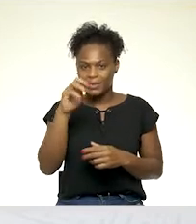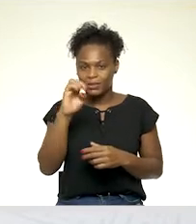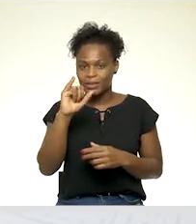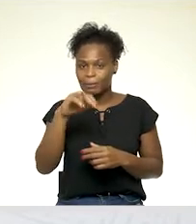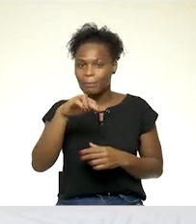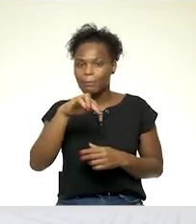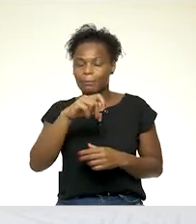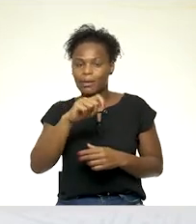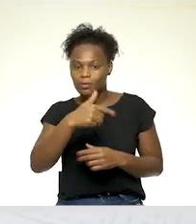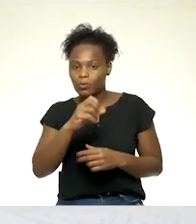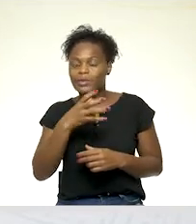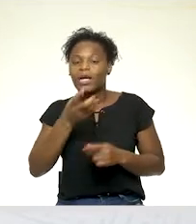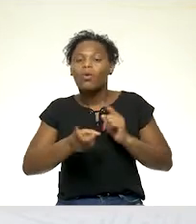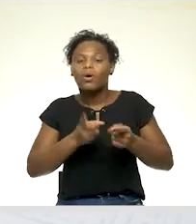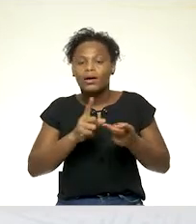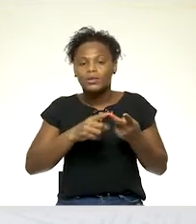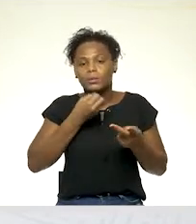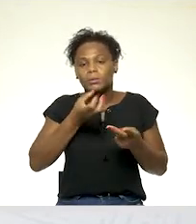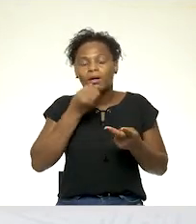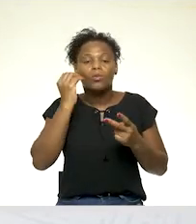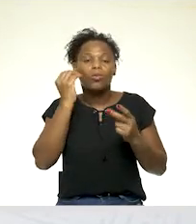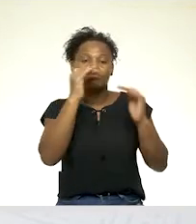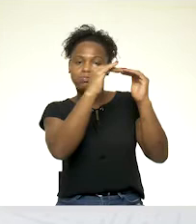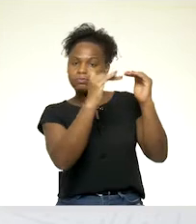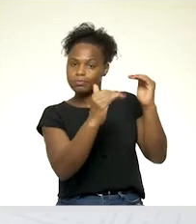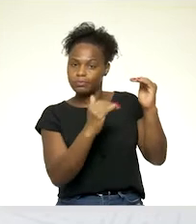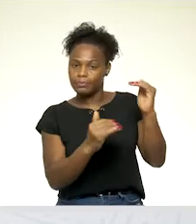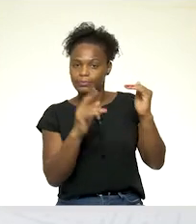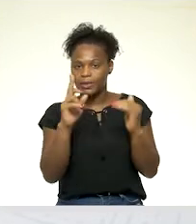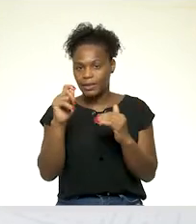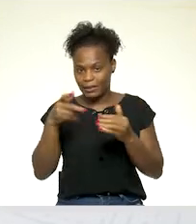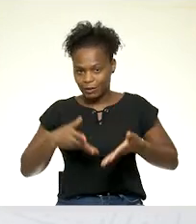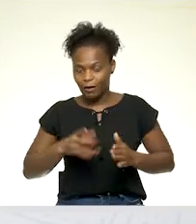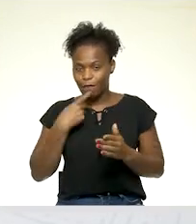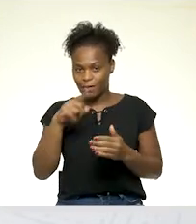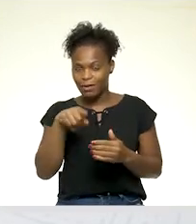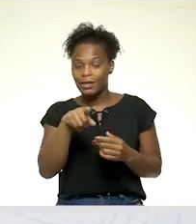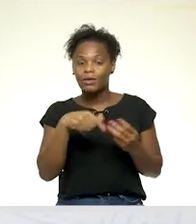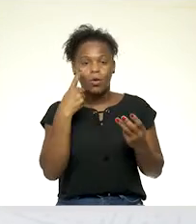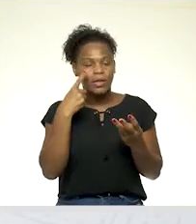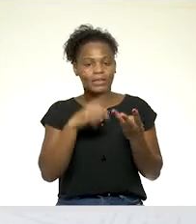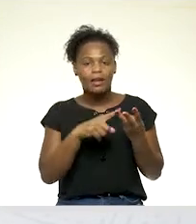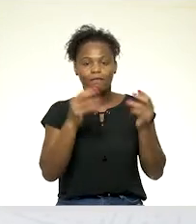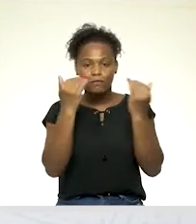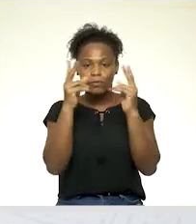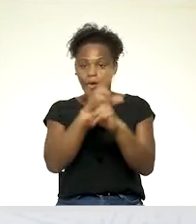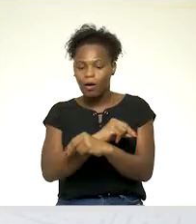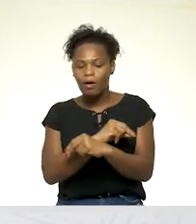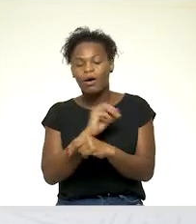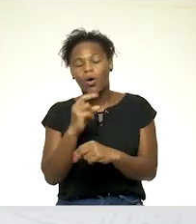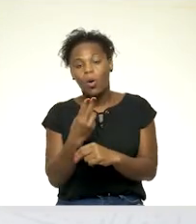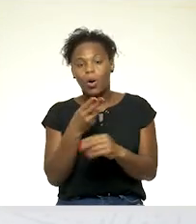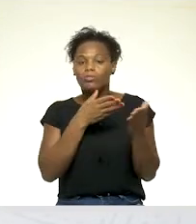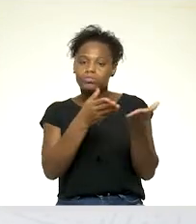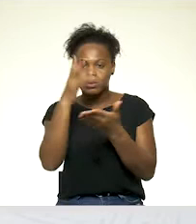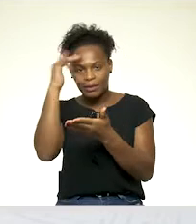Renascimento, caracterizar também o Renascimento, reconhecer as novidades ou os